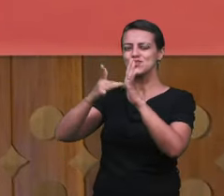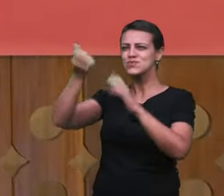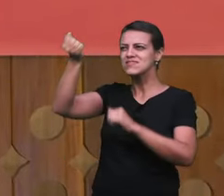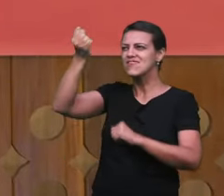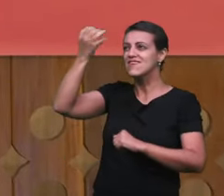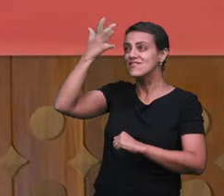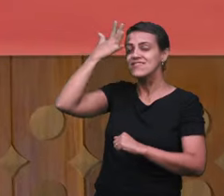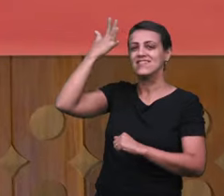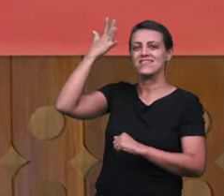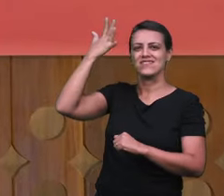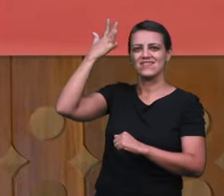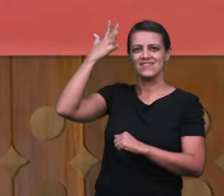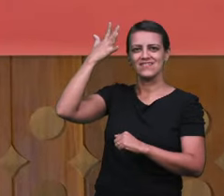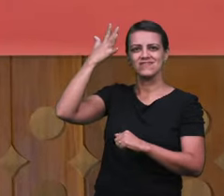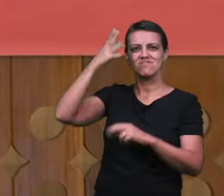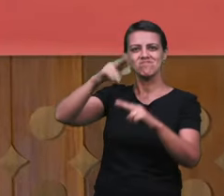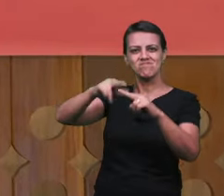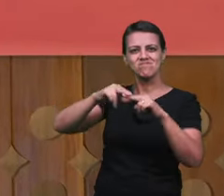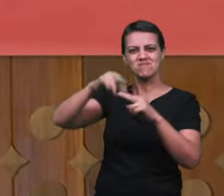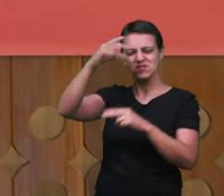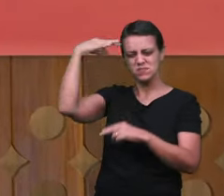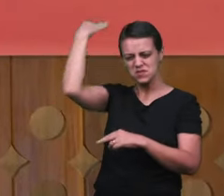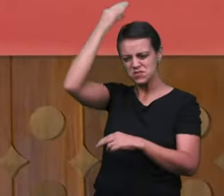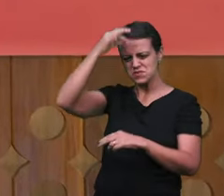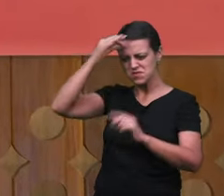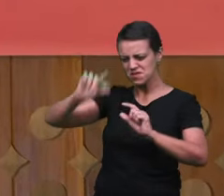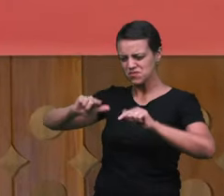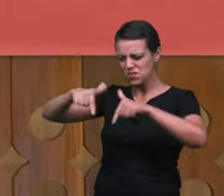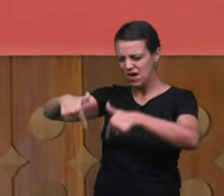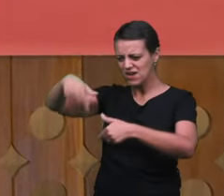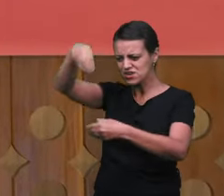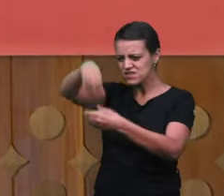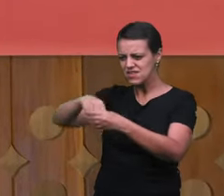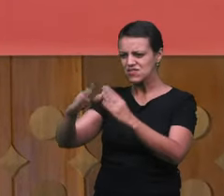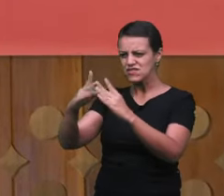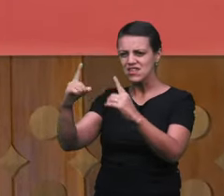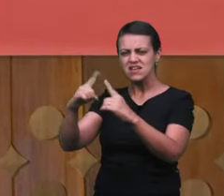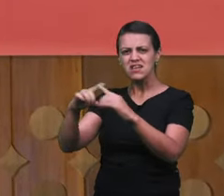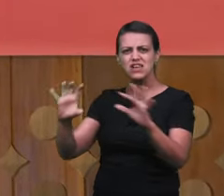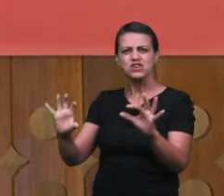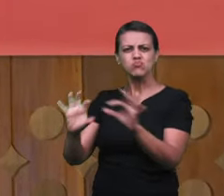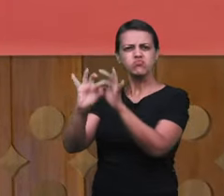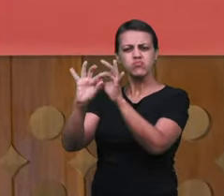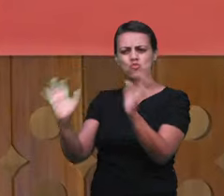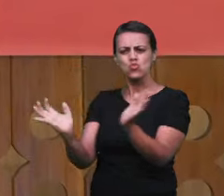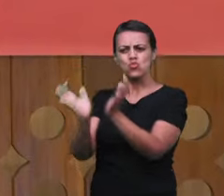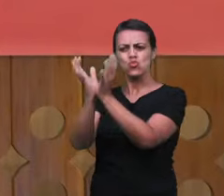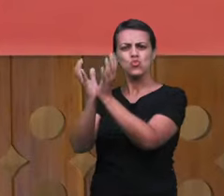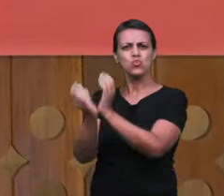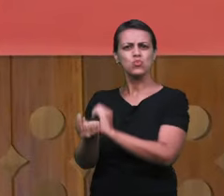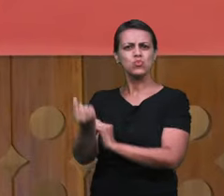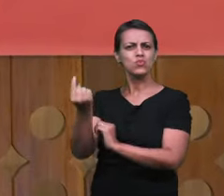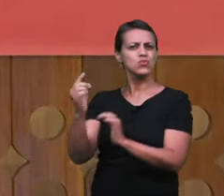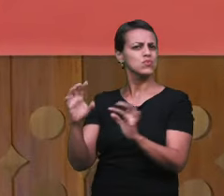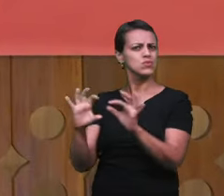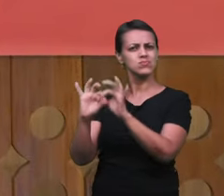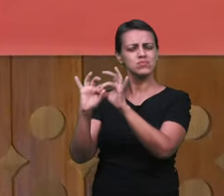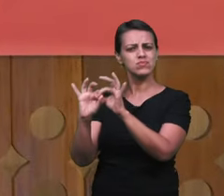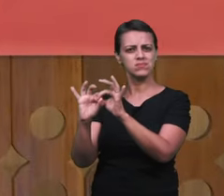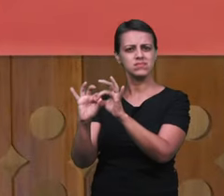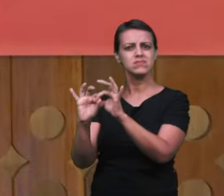através desse corpo, que é o corpo dele, ele como cabeça, e o Espírito está soprando isso na sua vida.